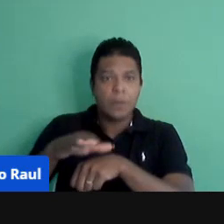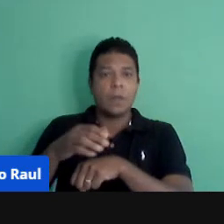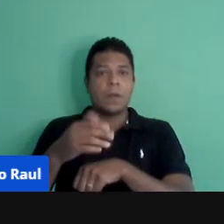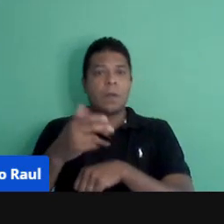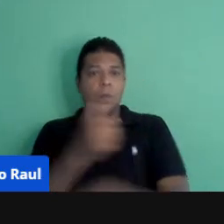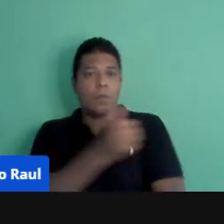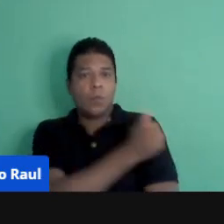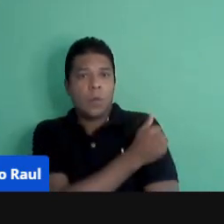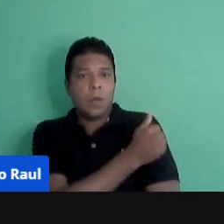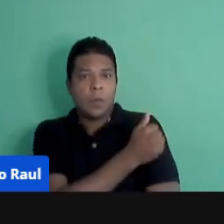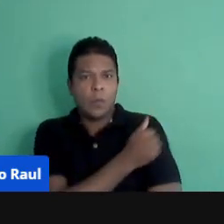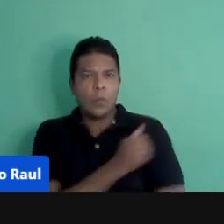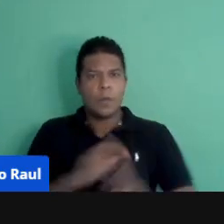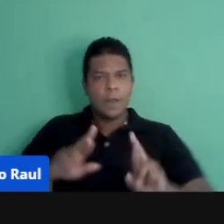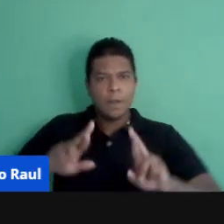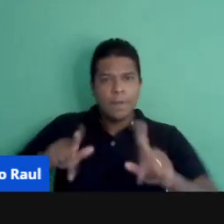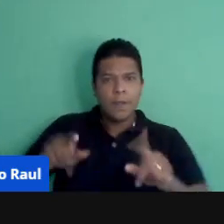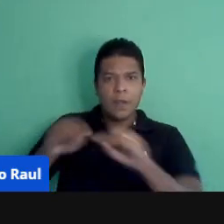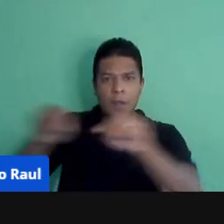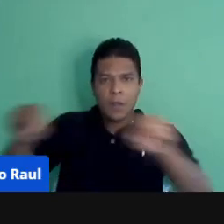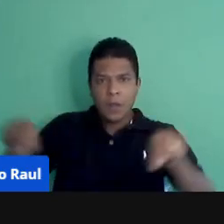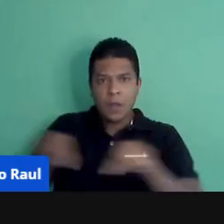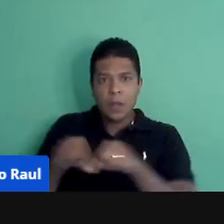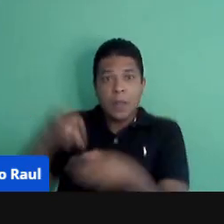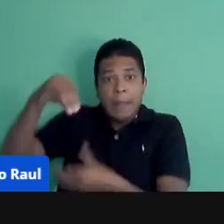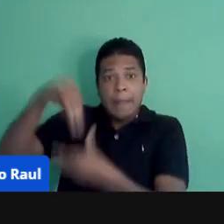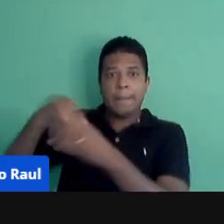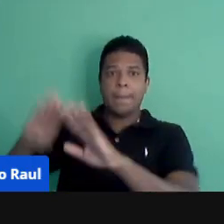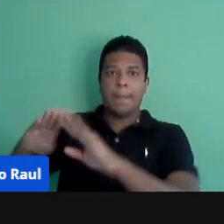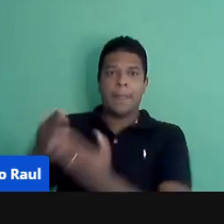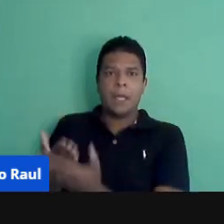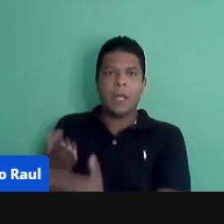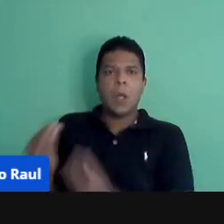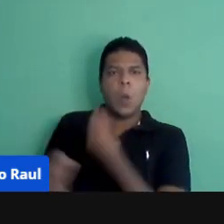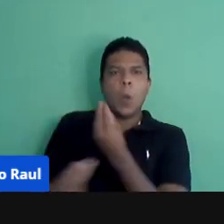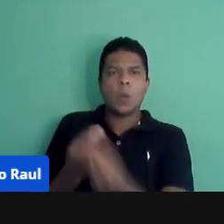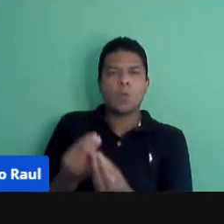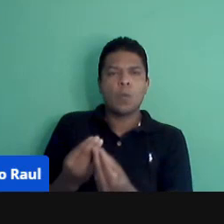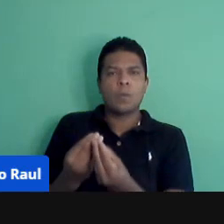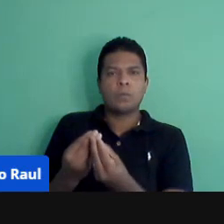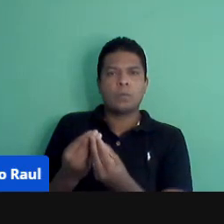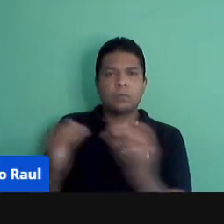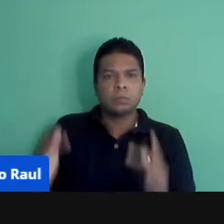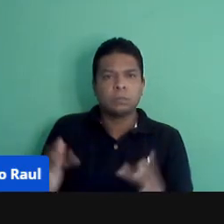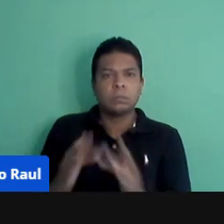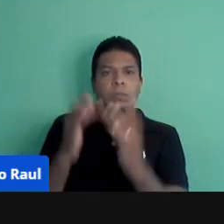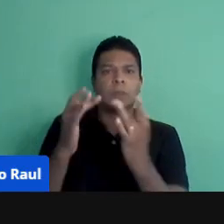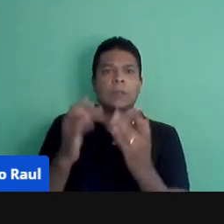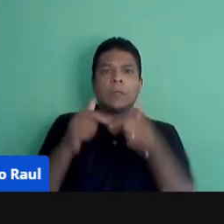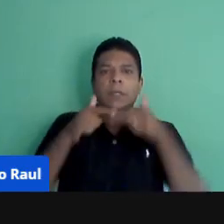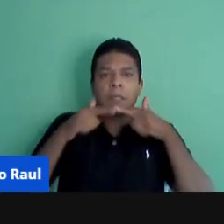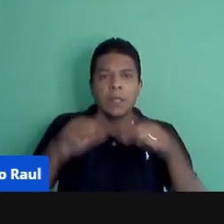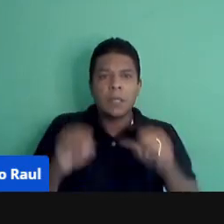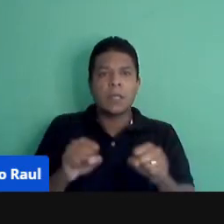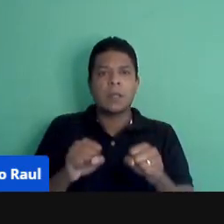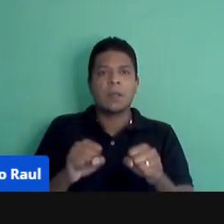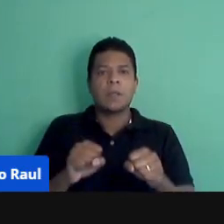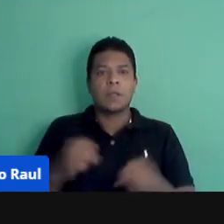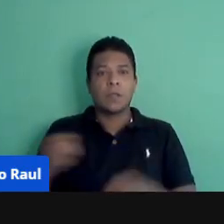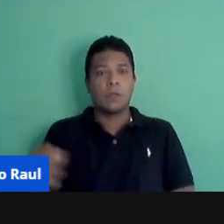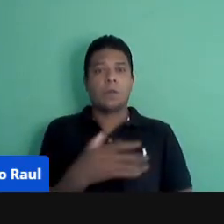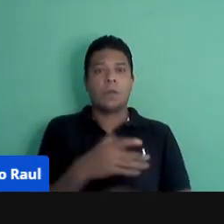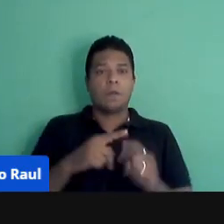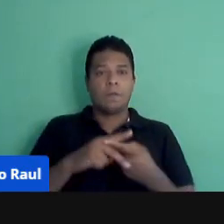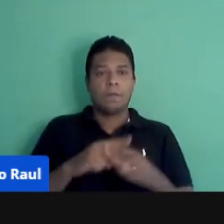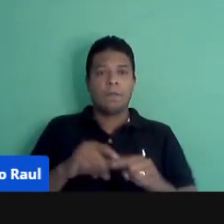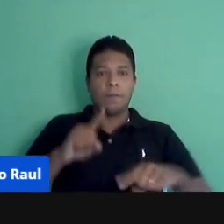sala de aula. Como que vocês conseguiram aliar essa questão do tempo, da linguagem, das novas ferramentas, né?